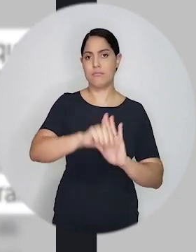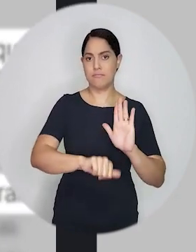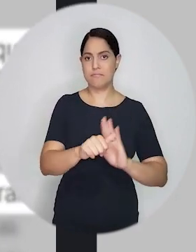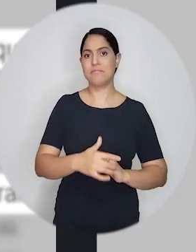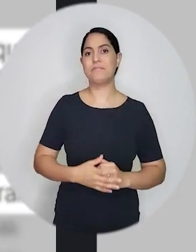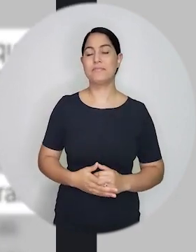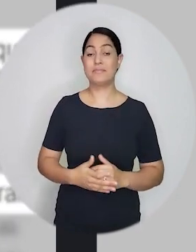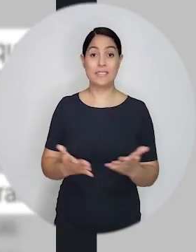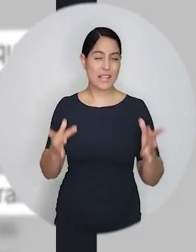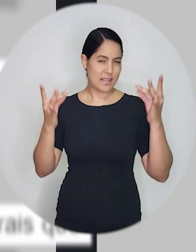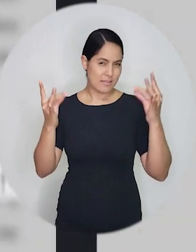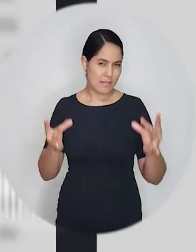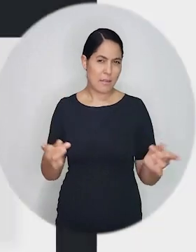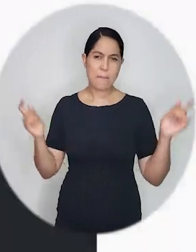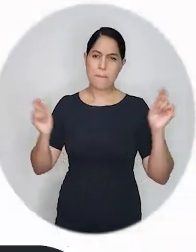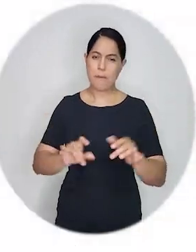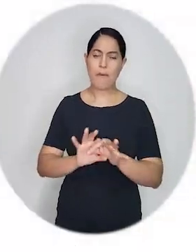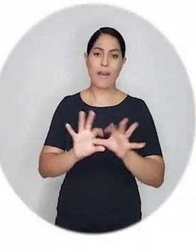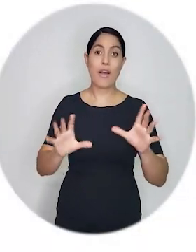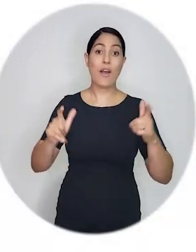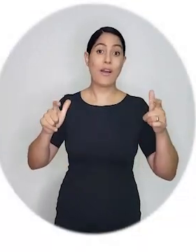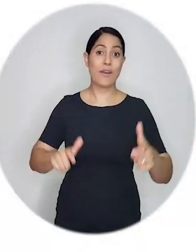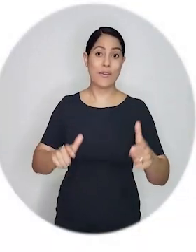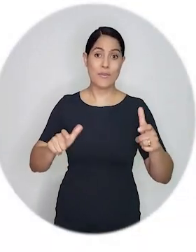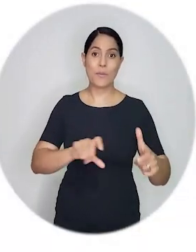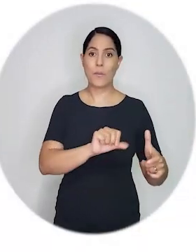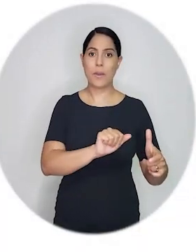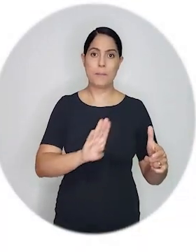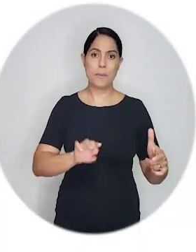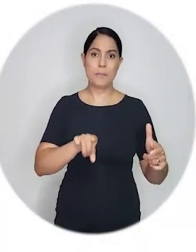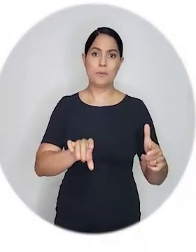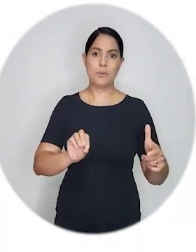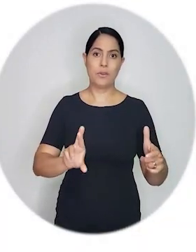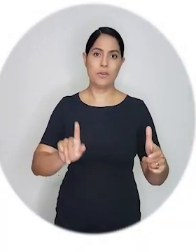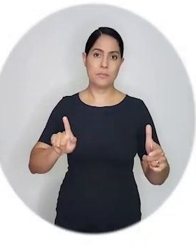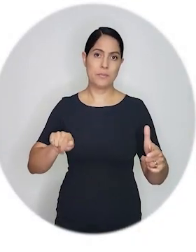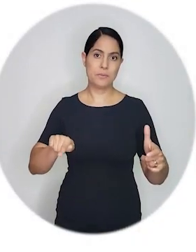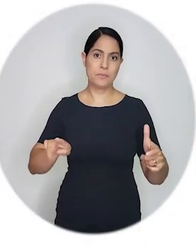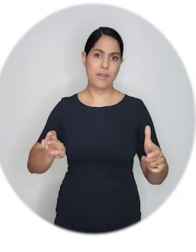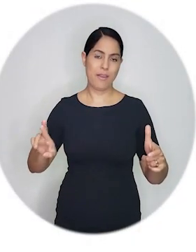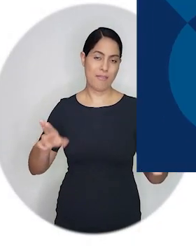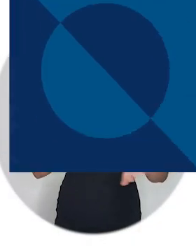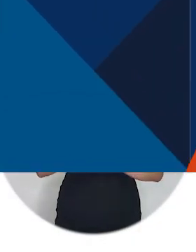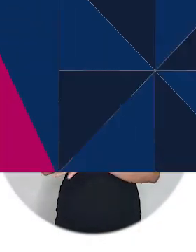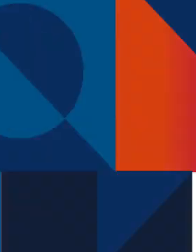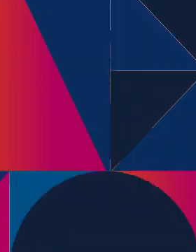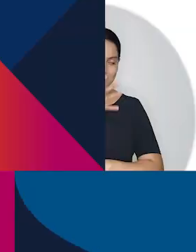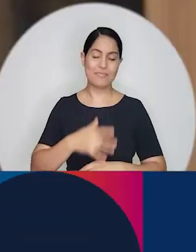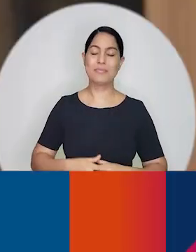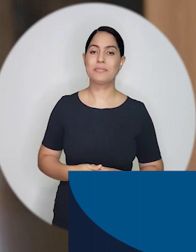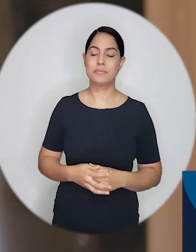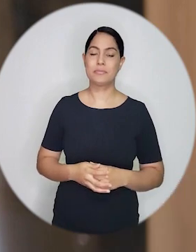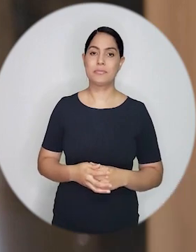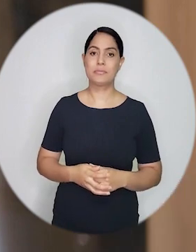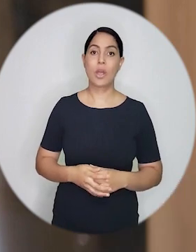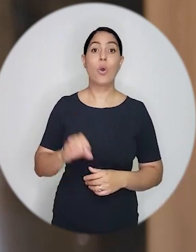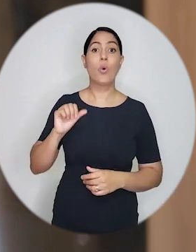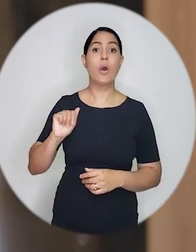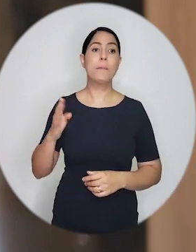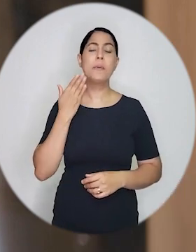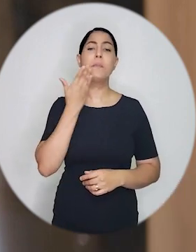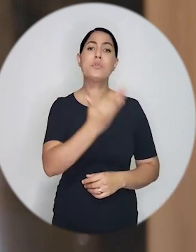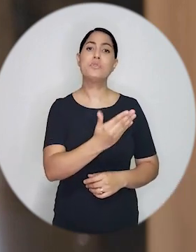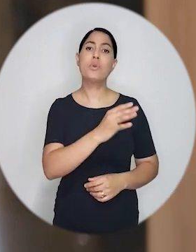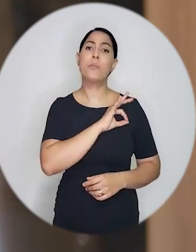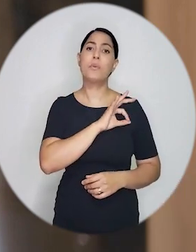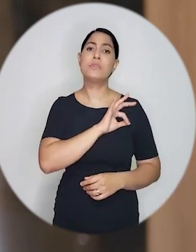em tramitação no Senado. Os detalhes desse assunto você confere em oab.org.br. Não deixe de ler. A OAB Nacional pediu à